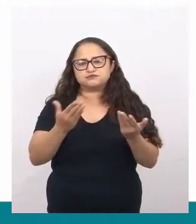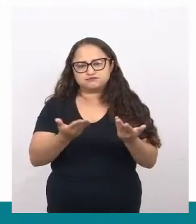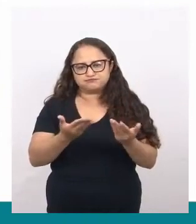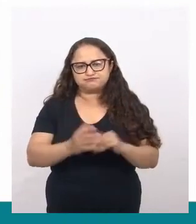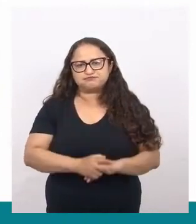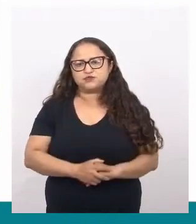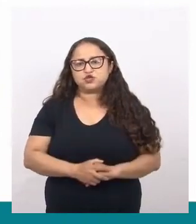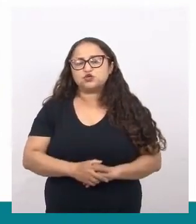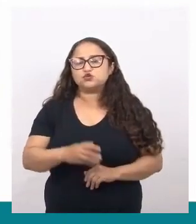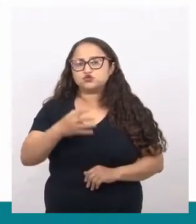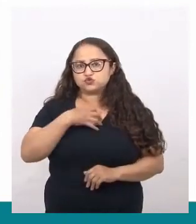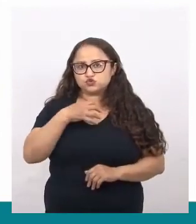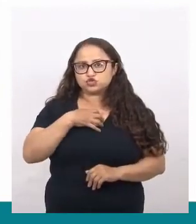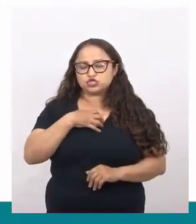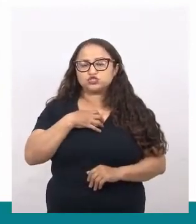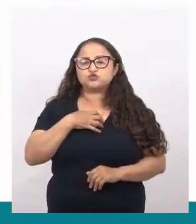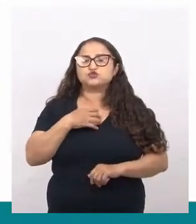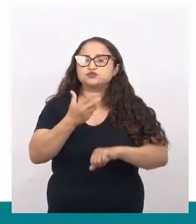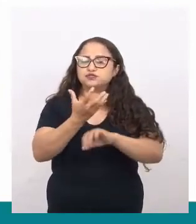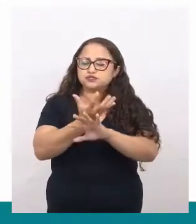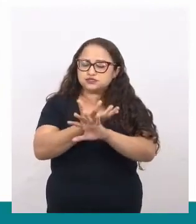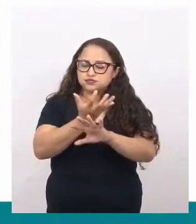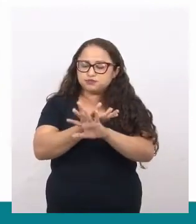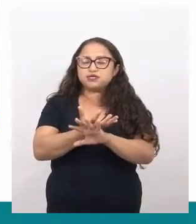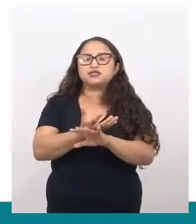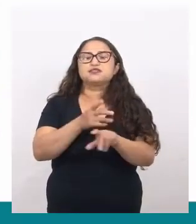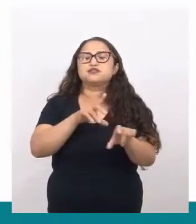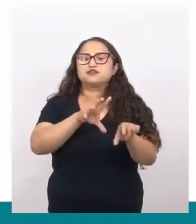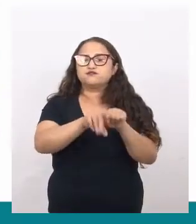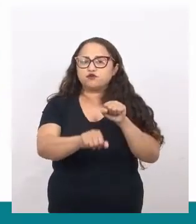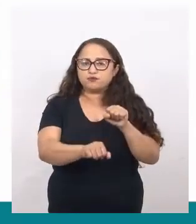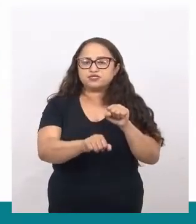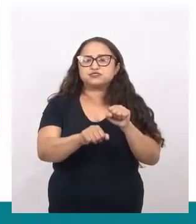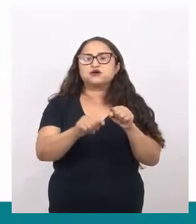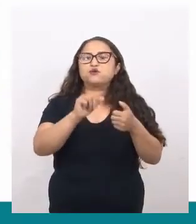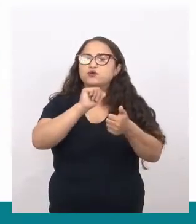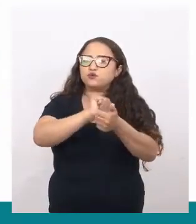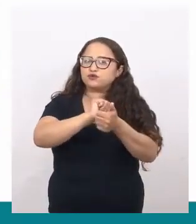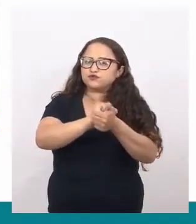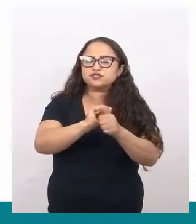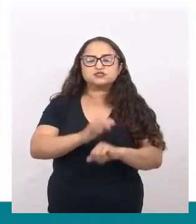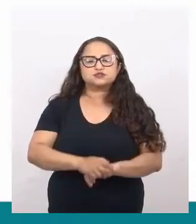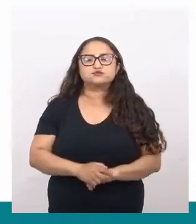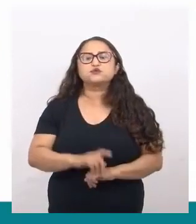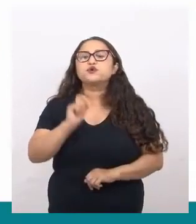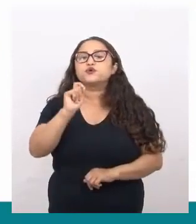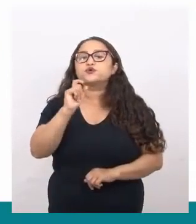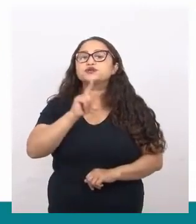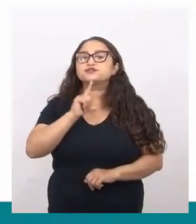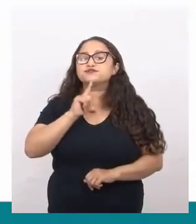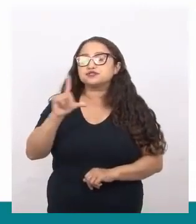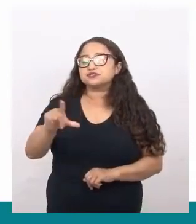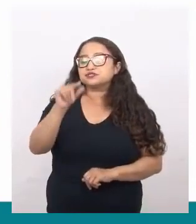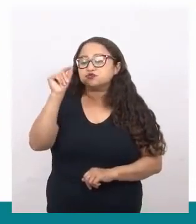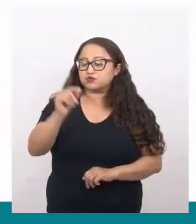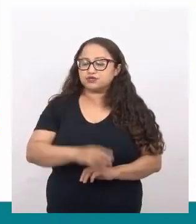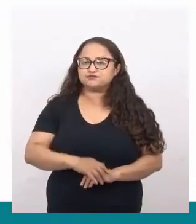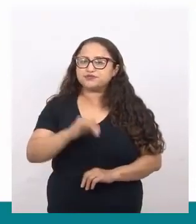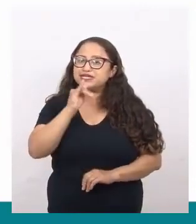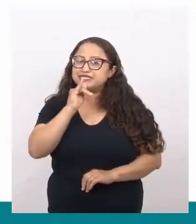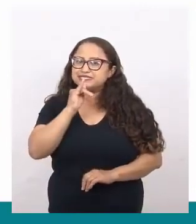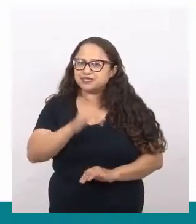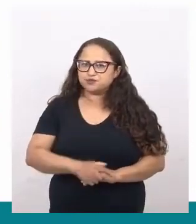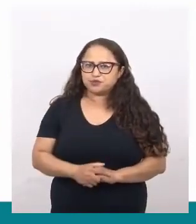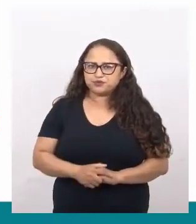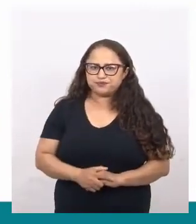de acordo com a disciplina dele, de habilitação, qualificação. Aí, o que ele vai optar? Por exemplo, aqui a gente está